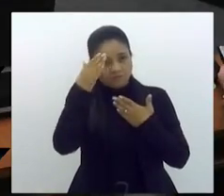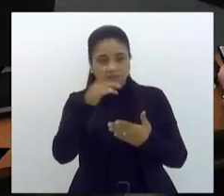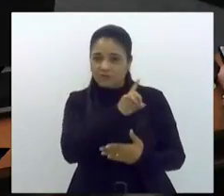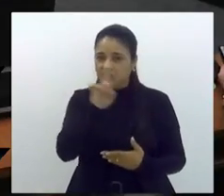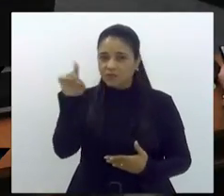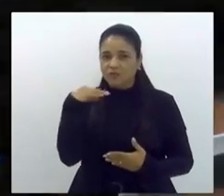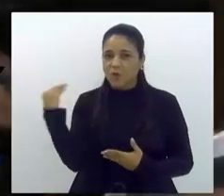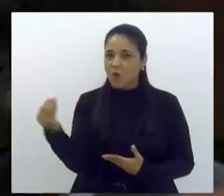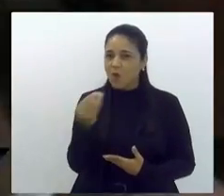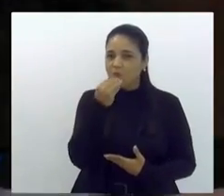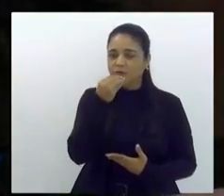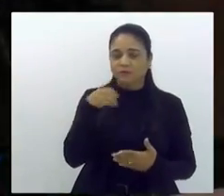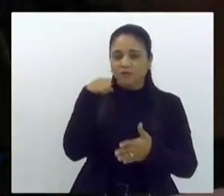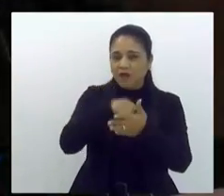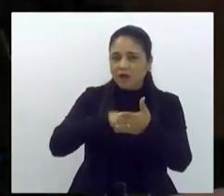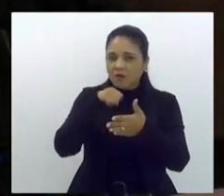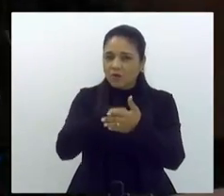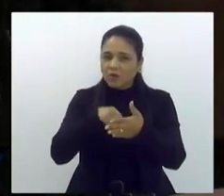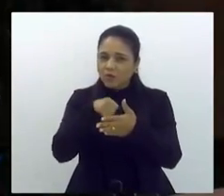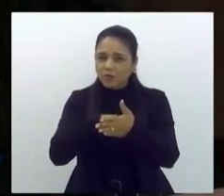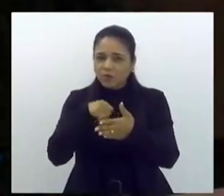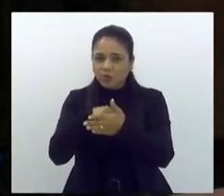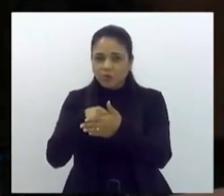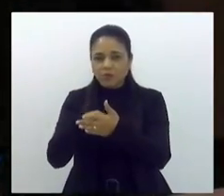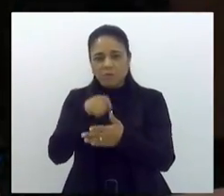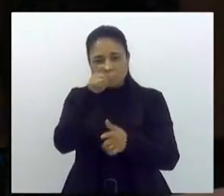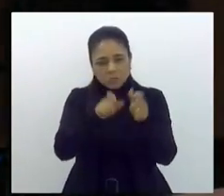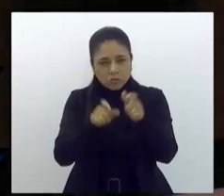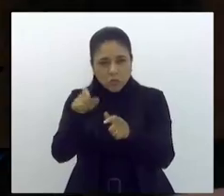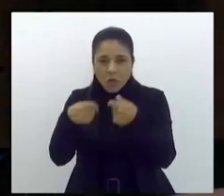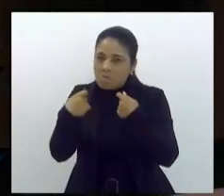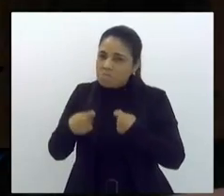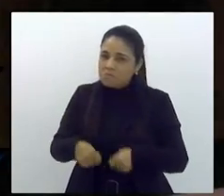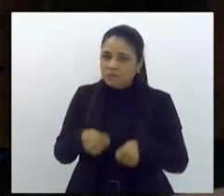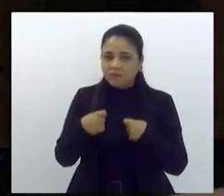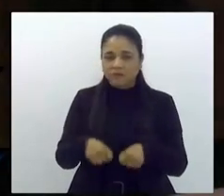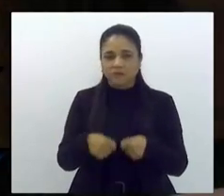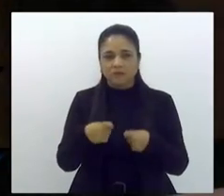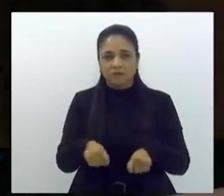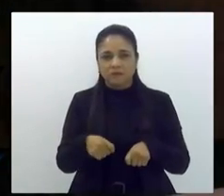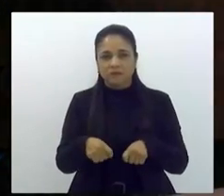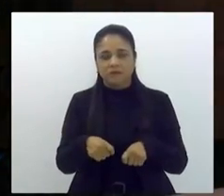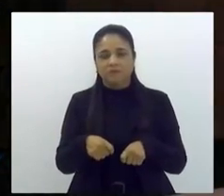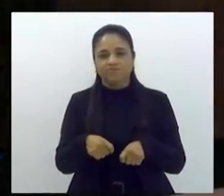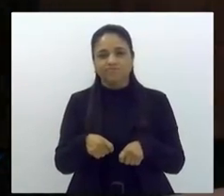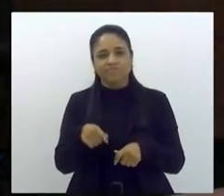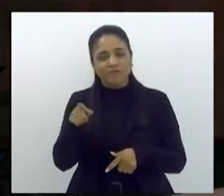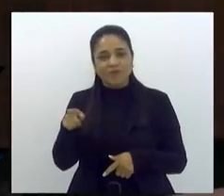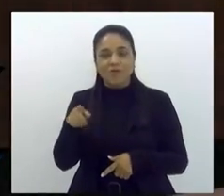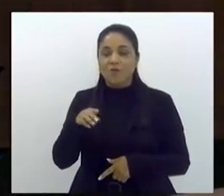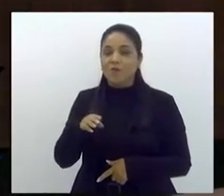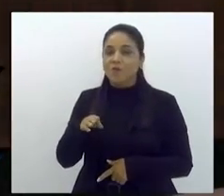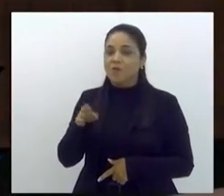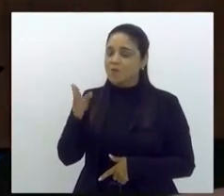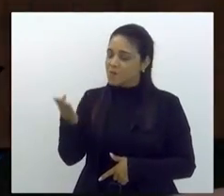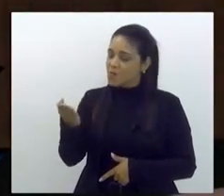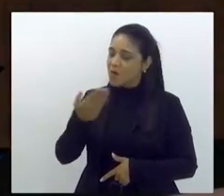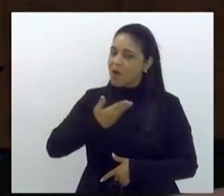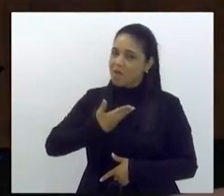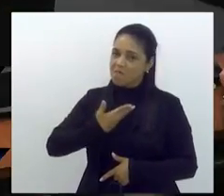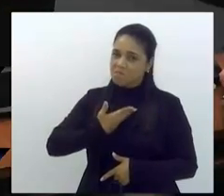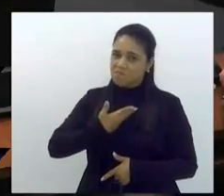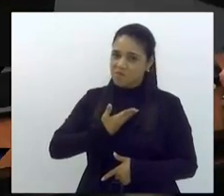essa oportunidade de poder estar lutando por pessoas que precisam tanto como muito bem colocou aqui um Brenda ao lado também do meu